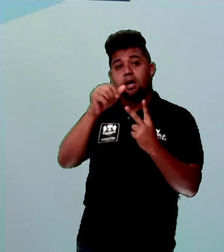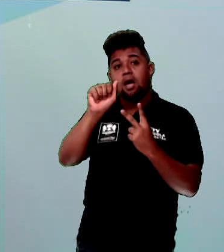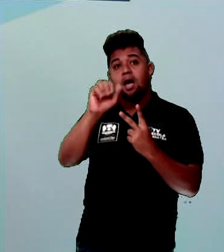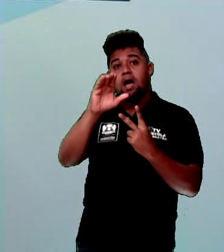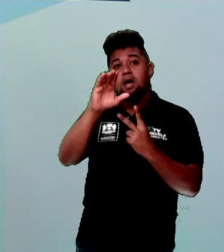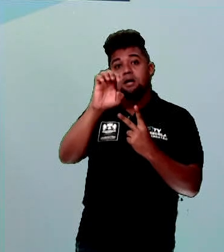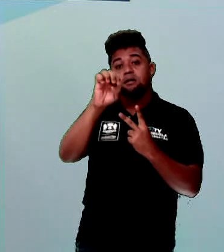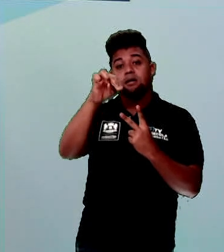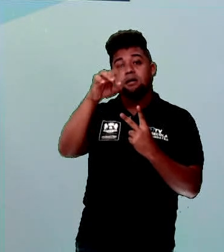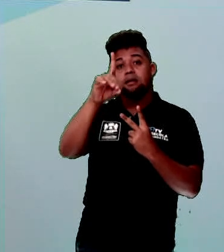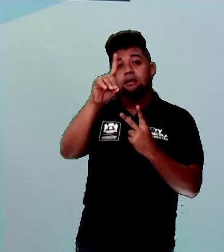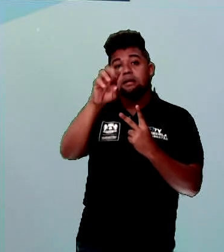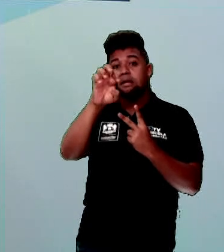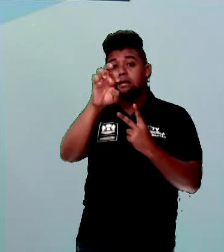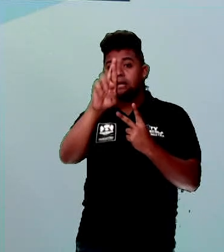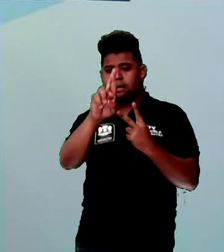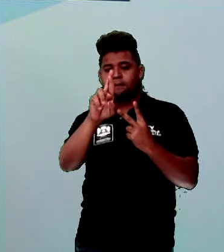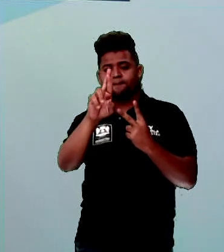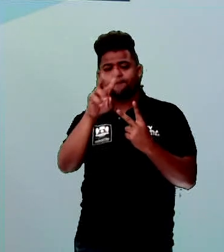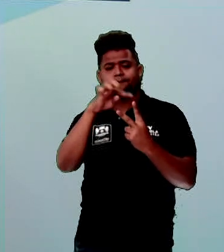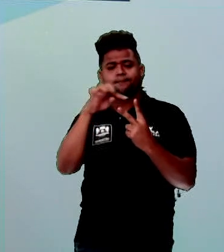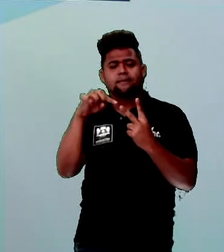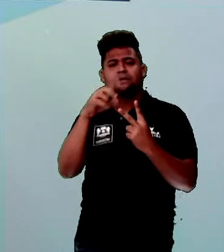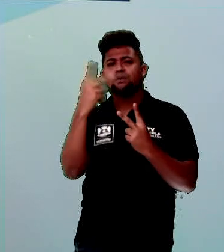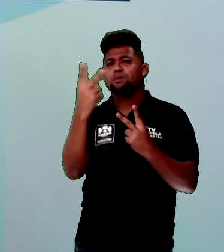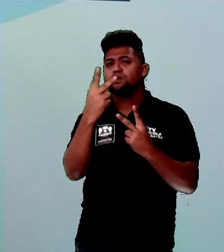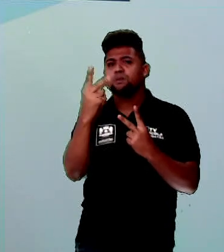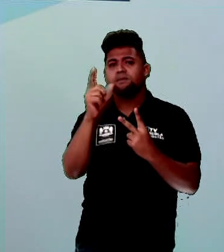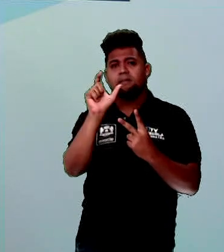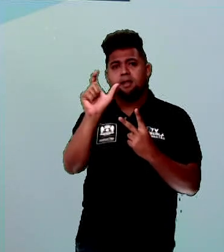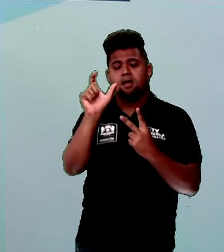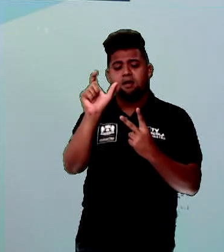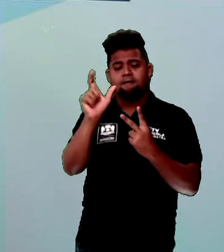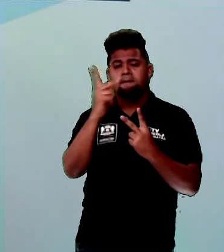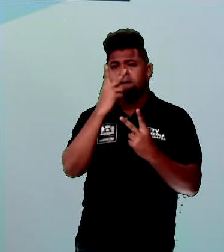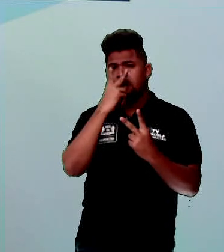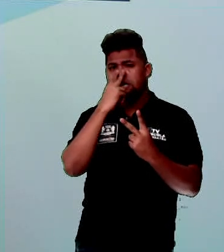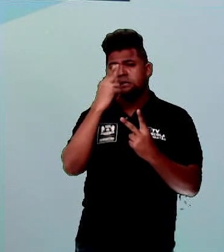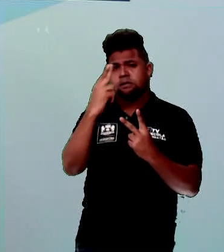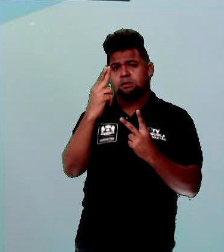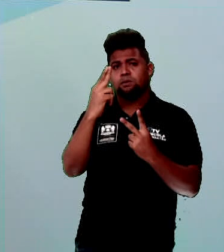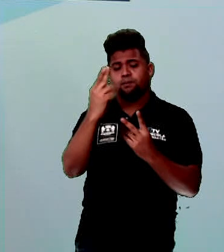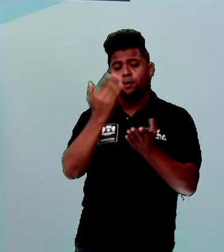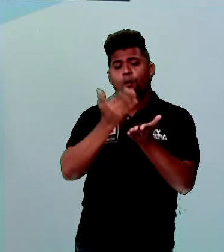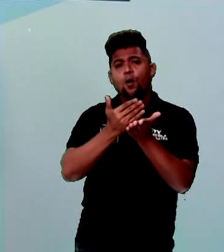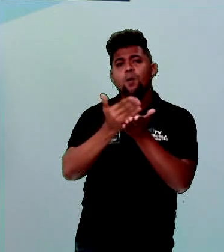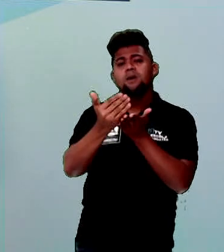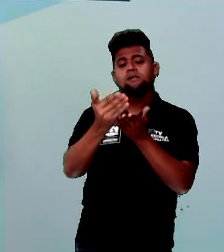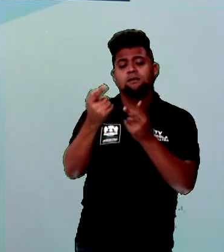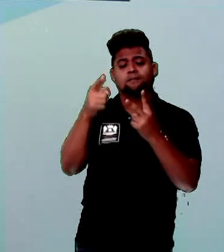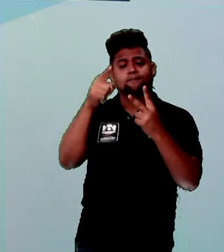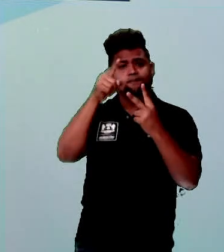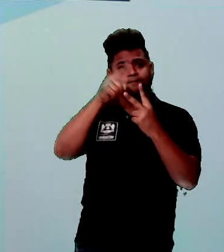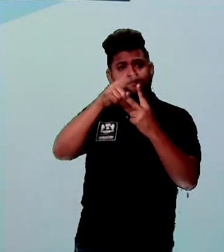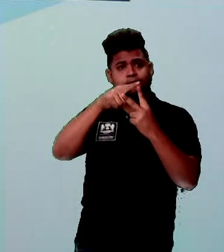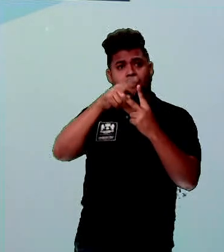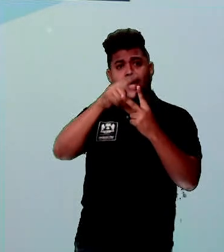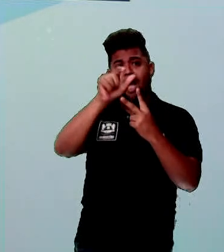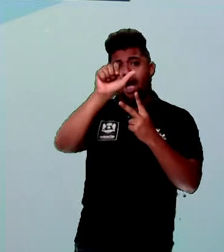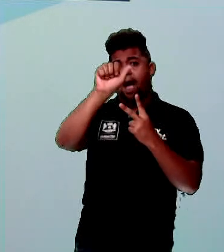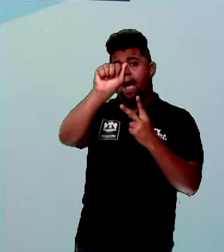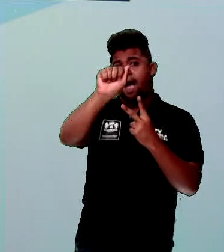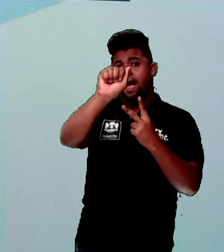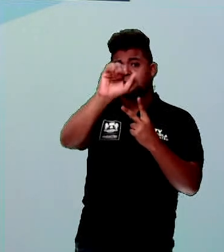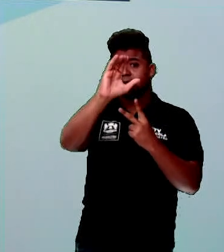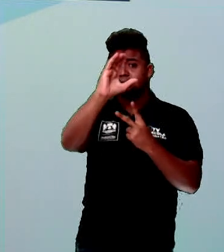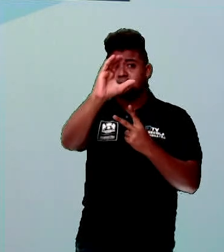Nós temos o início das duas palavras idêntico. As duas se iniciam com A,